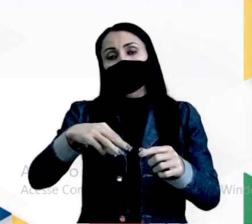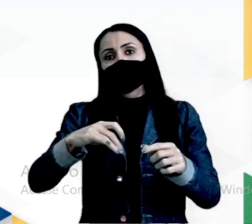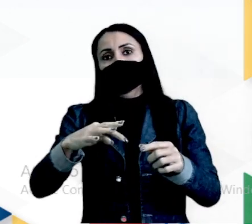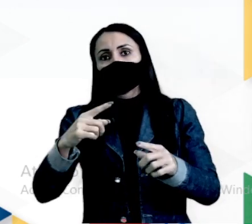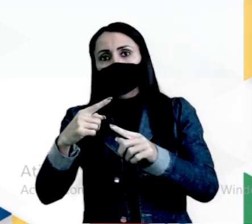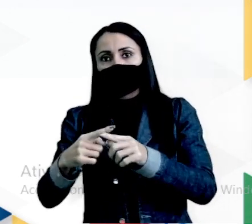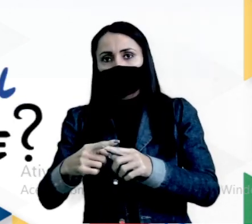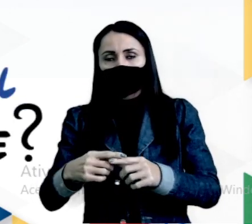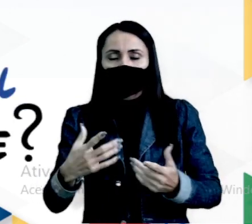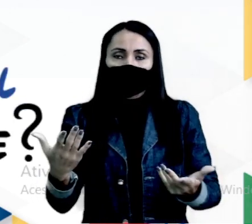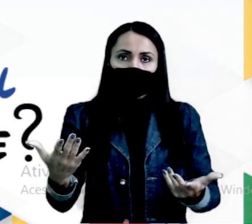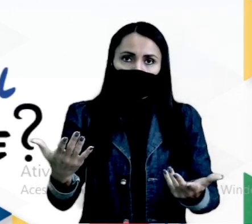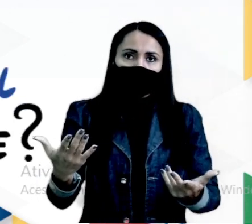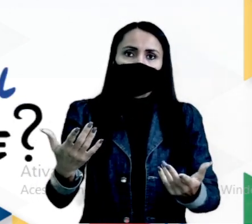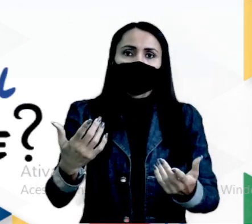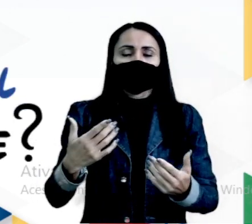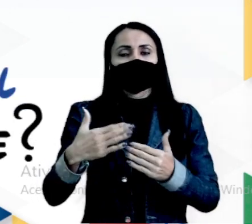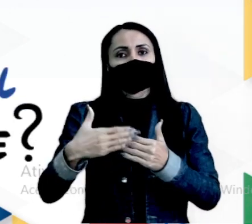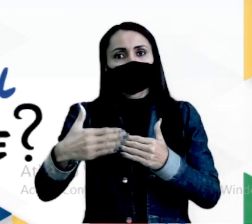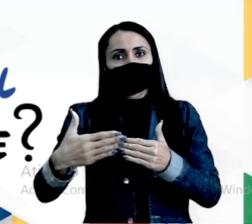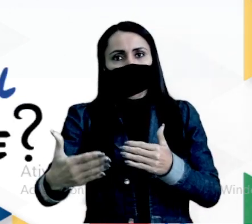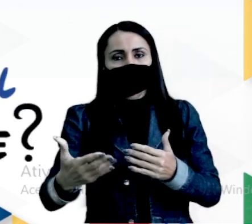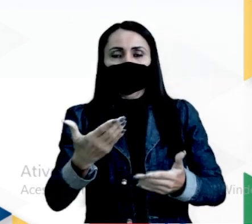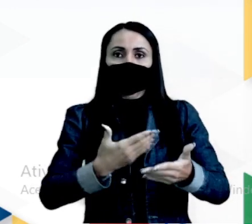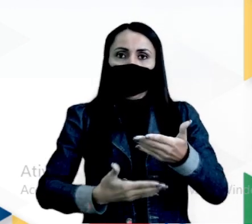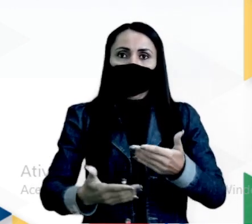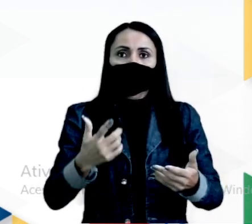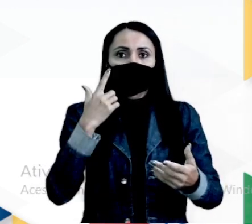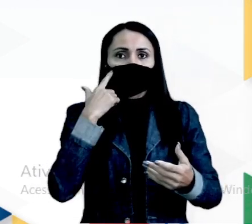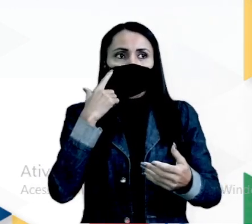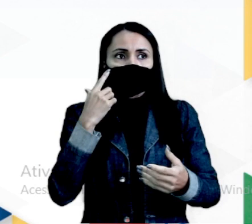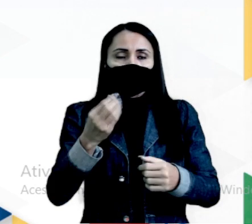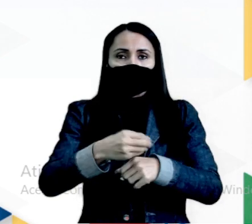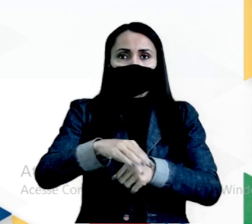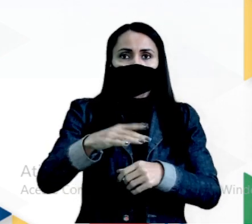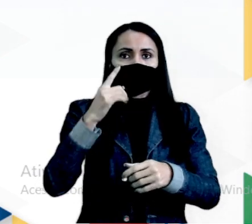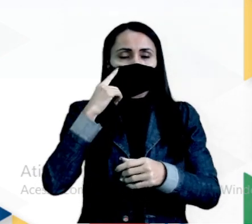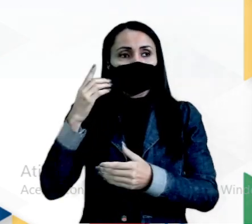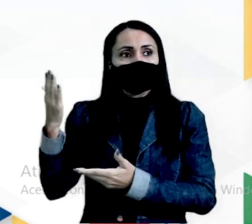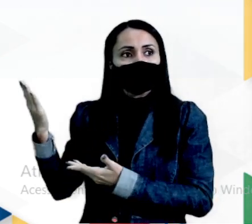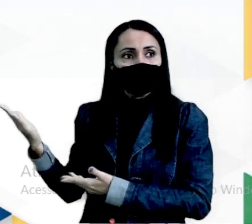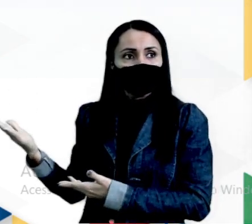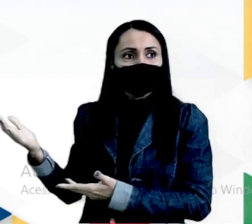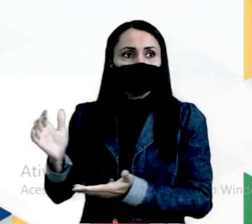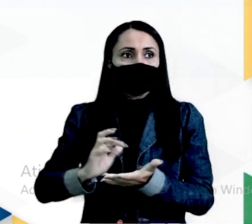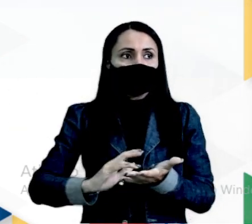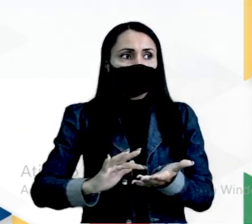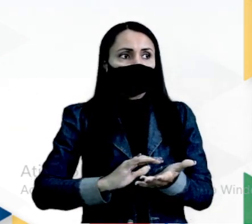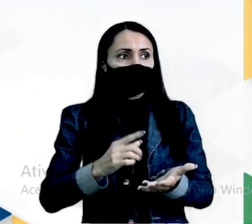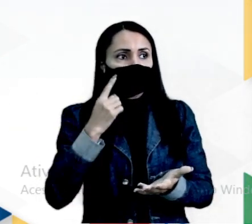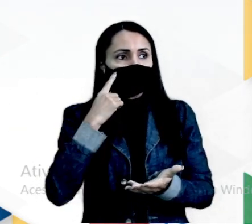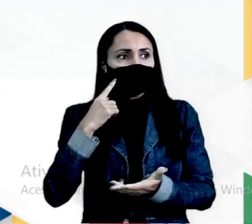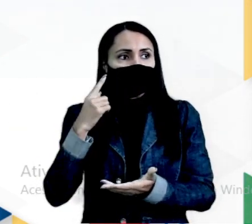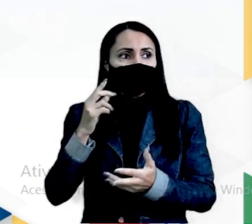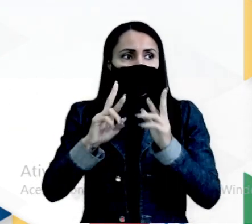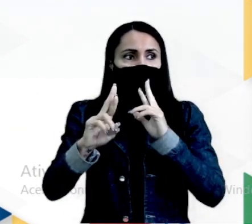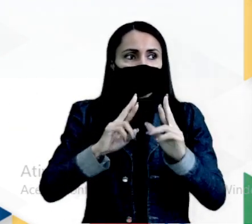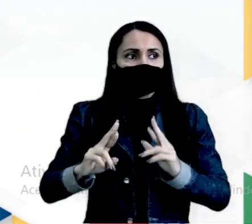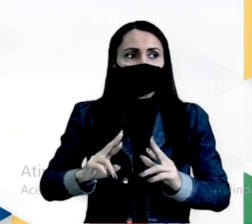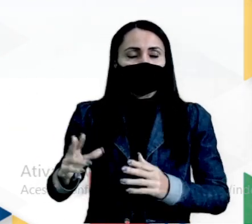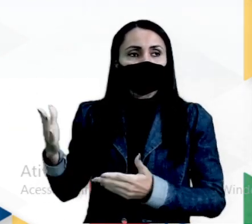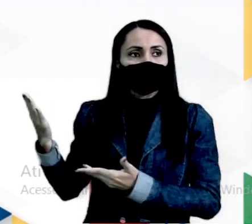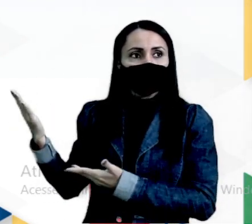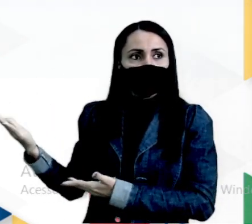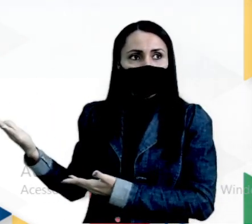metro ao cubo, né? Fazendo a relação. E eu vou deixar para vocês aqui, ó, para vocês calcularem e mandarem para a gente essa resposta. Calcule